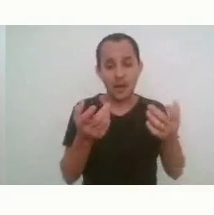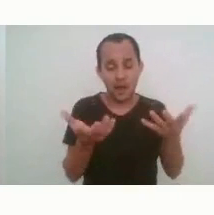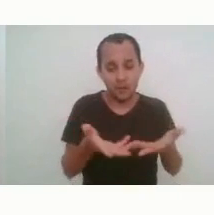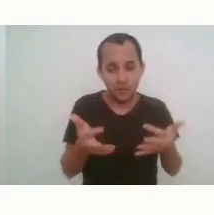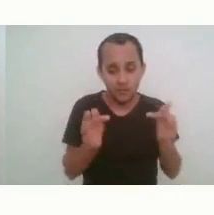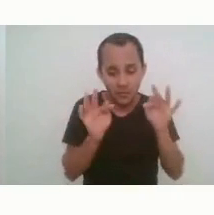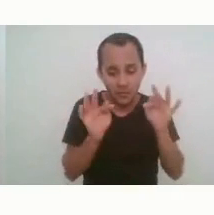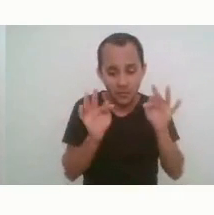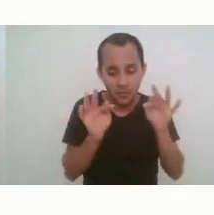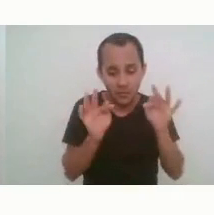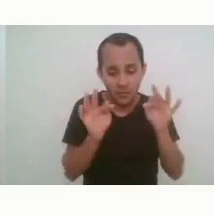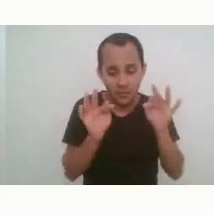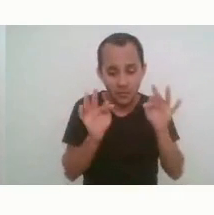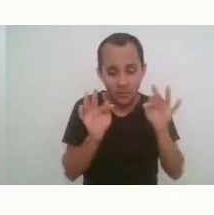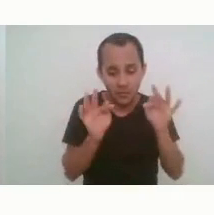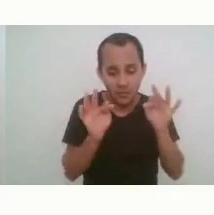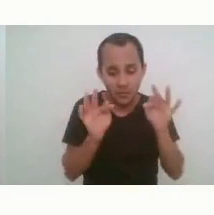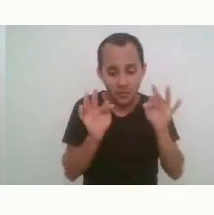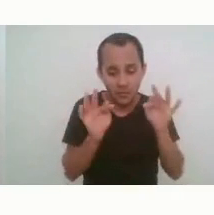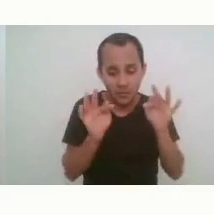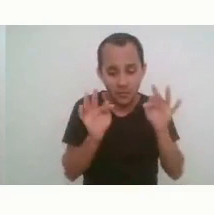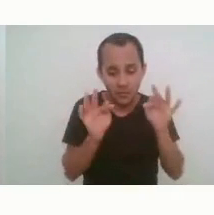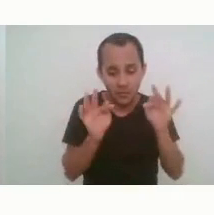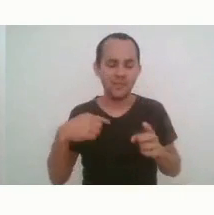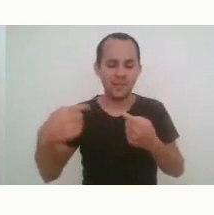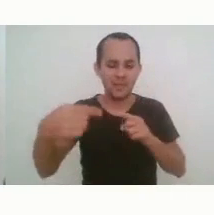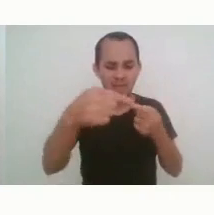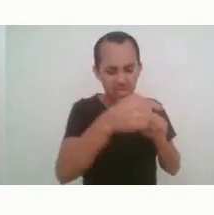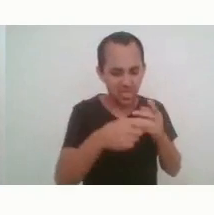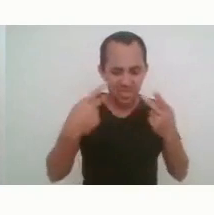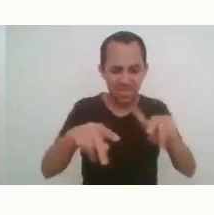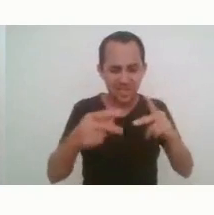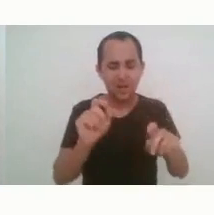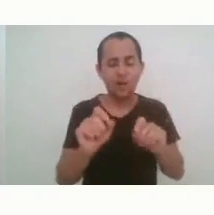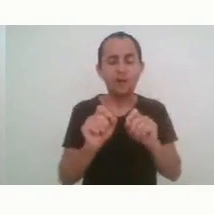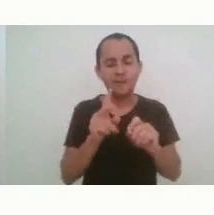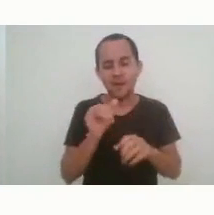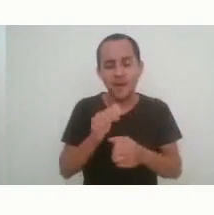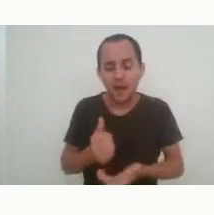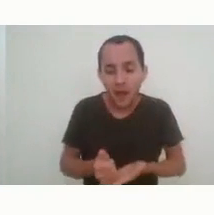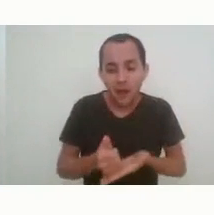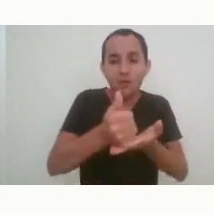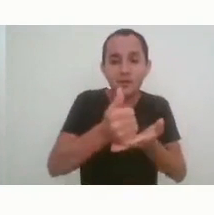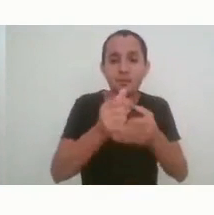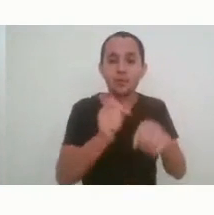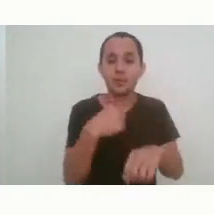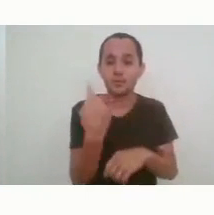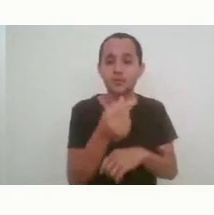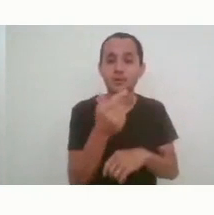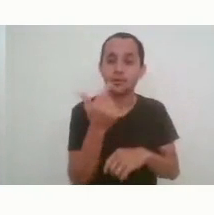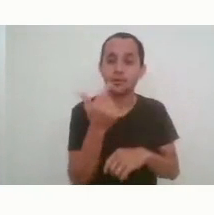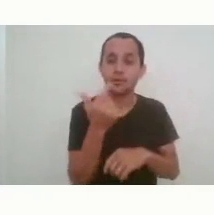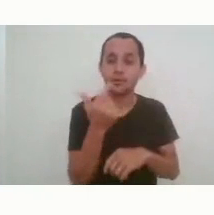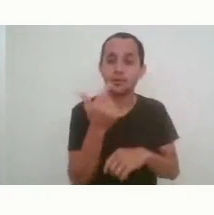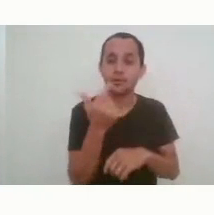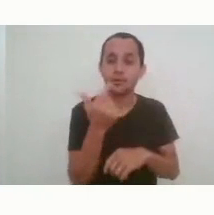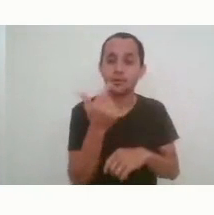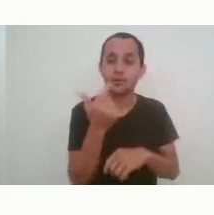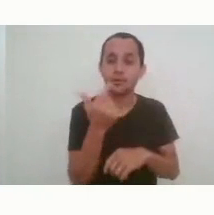acho que uma discussão como essa aqui, ela vem a contribuir para que nós possamos abrir esse